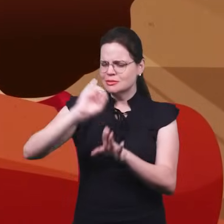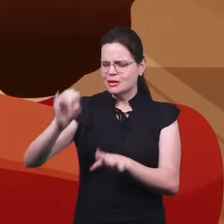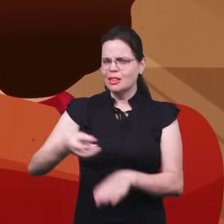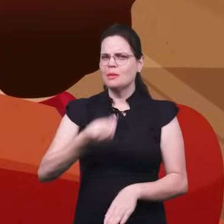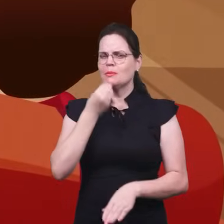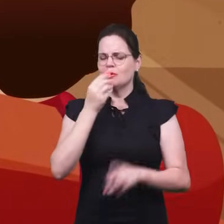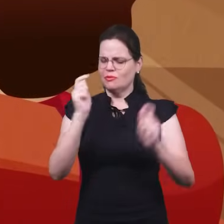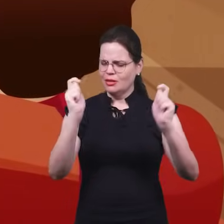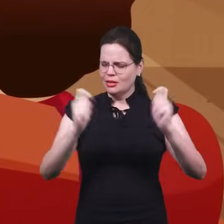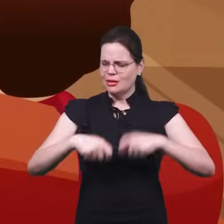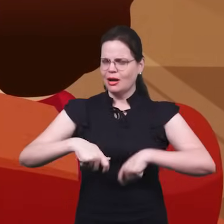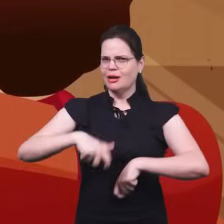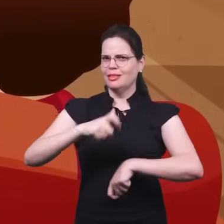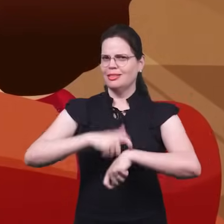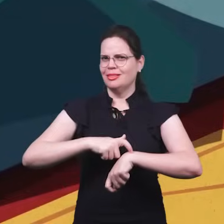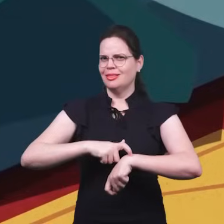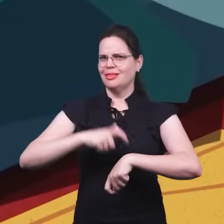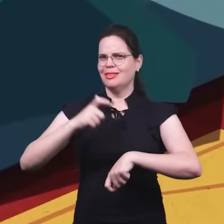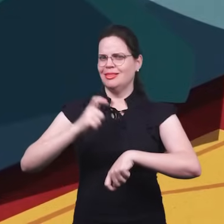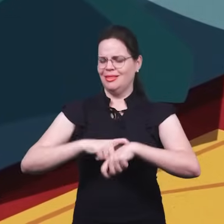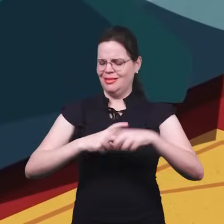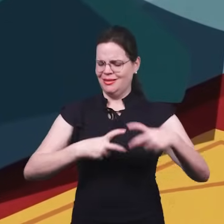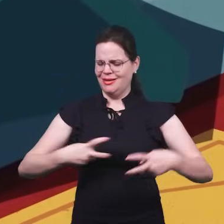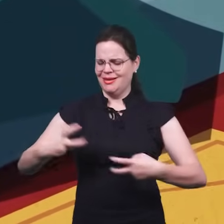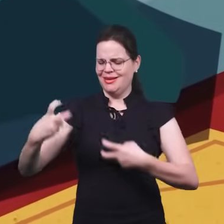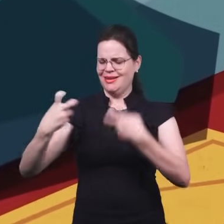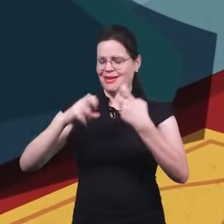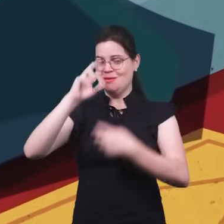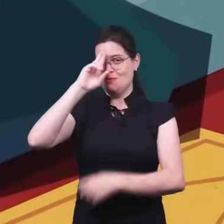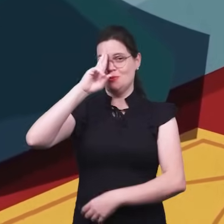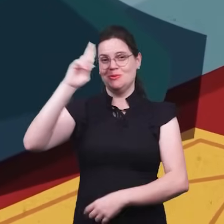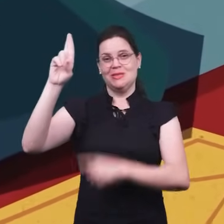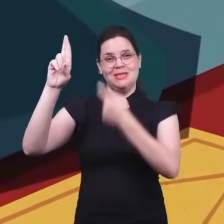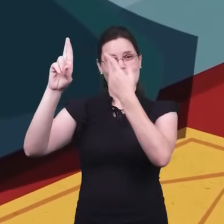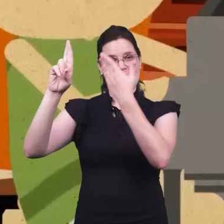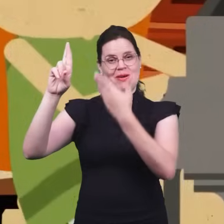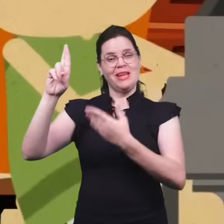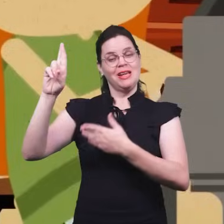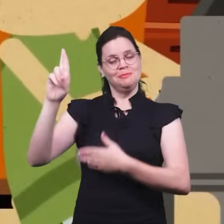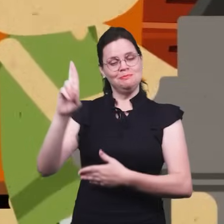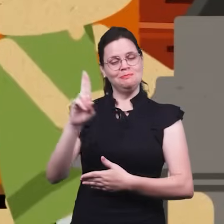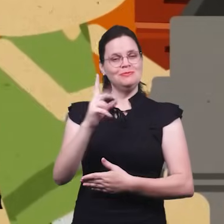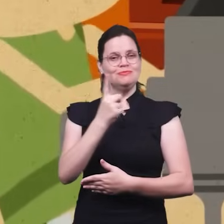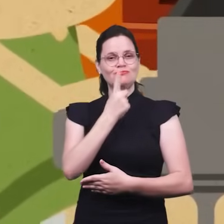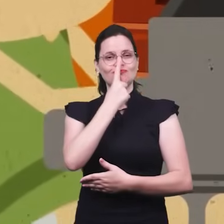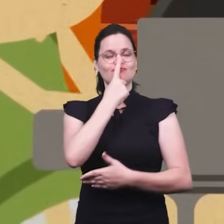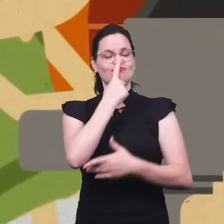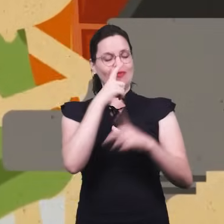Bye.